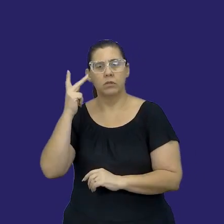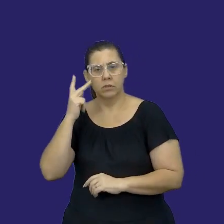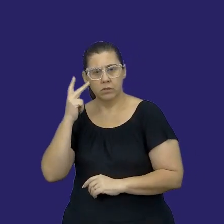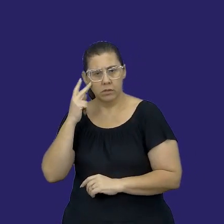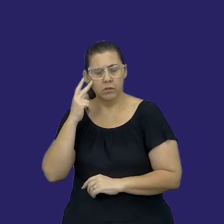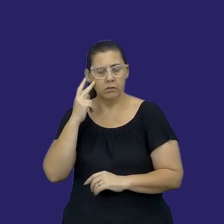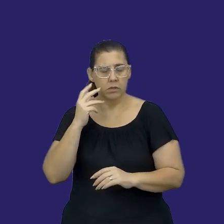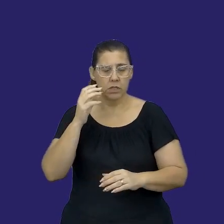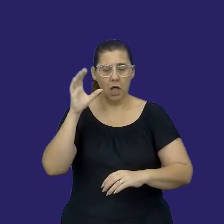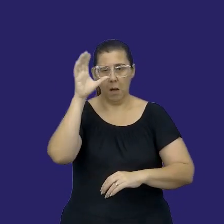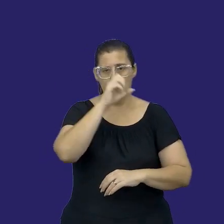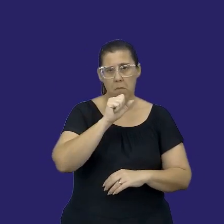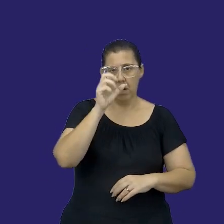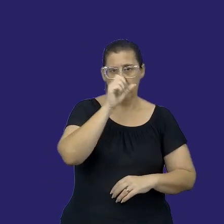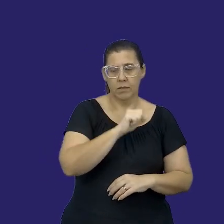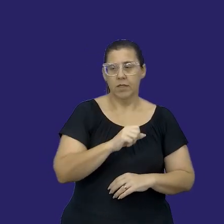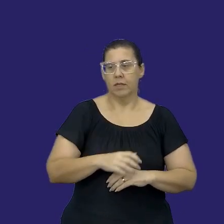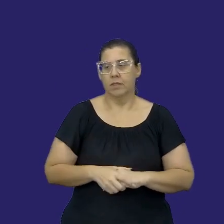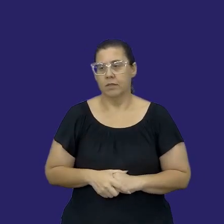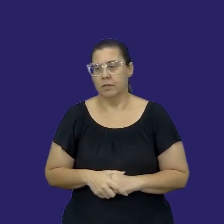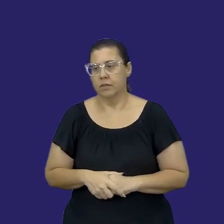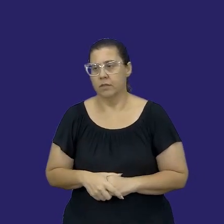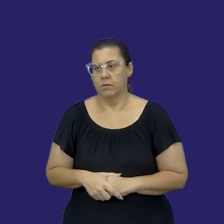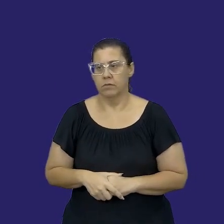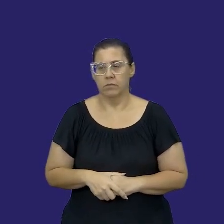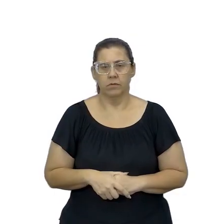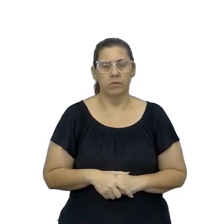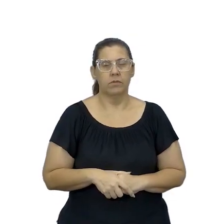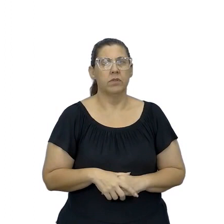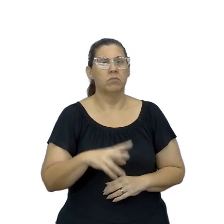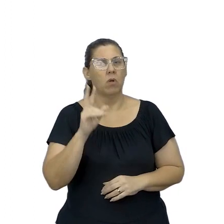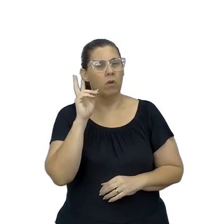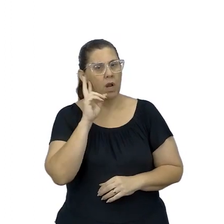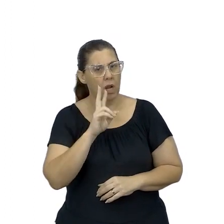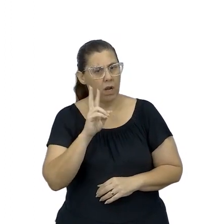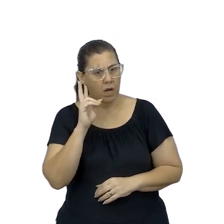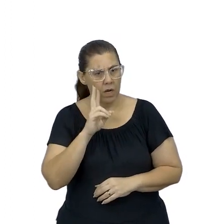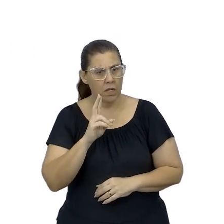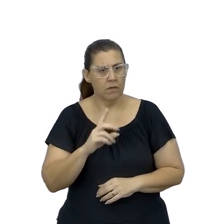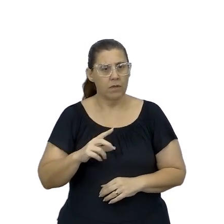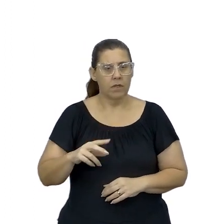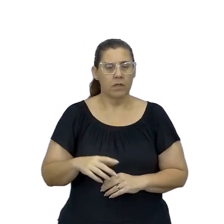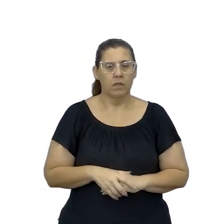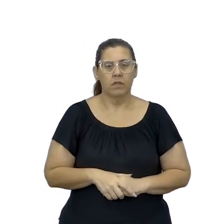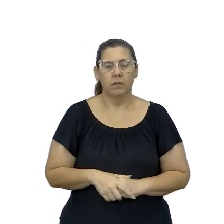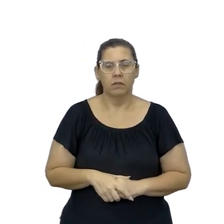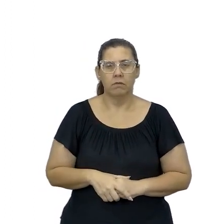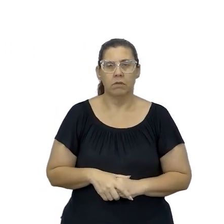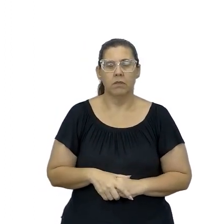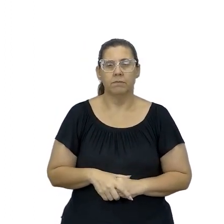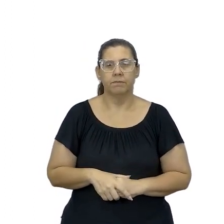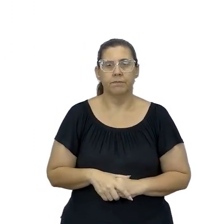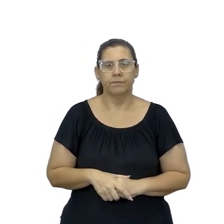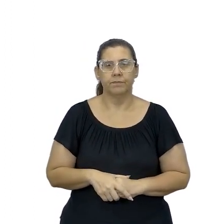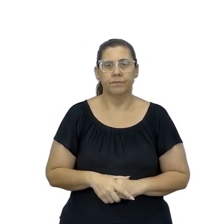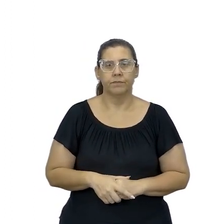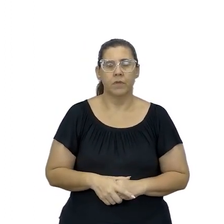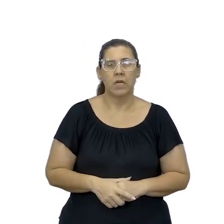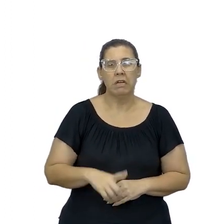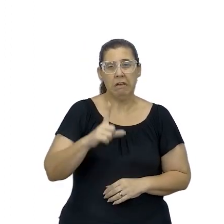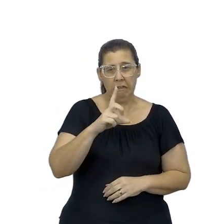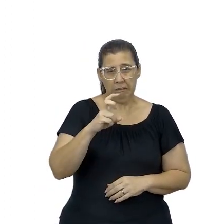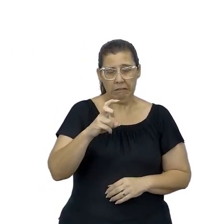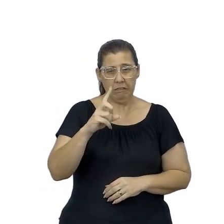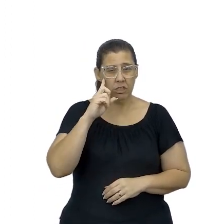as aprendizagens em espiral, tá bom? Bom, lembrando, né, na semana, 15 dias atrás, então, na nossa última formação